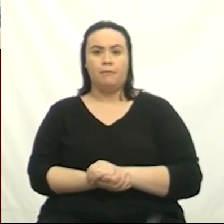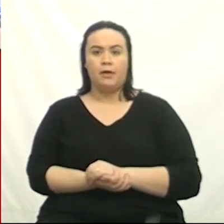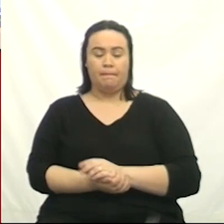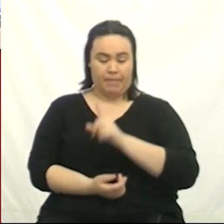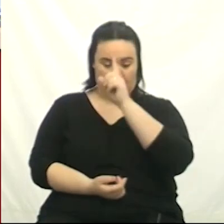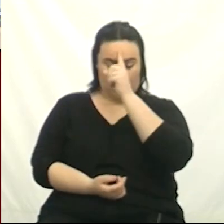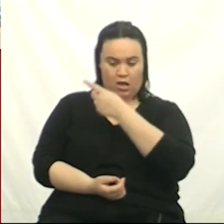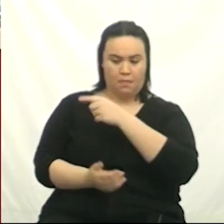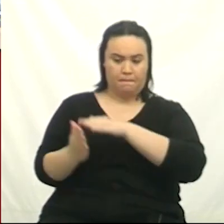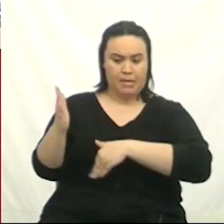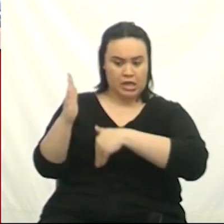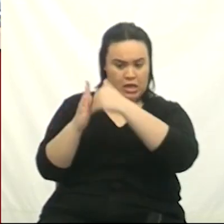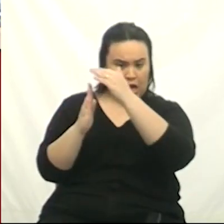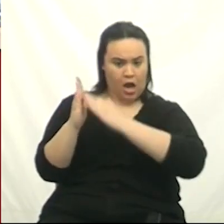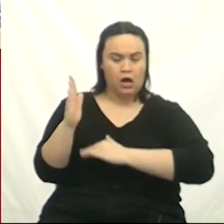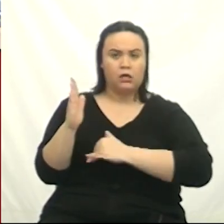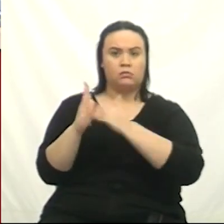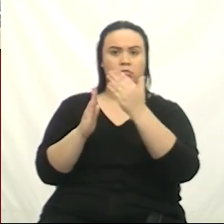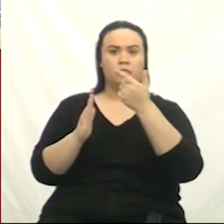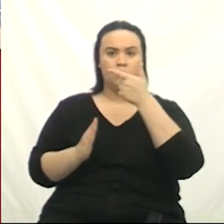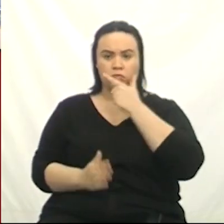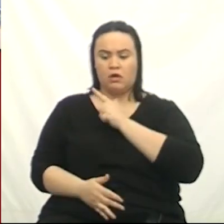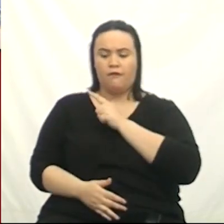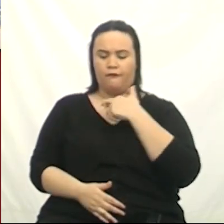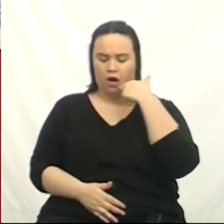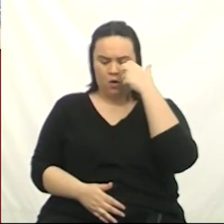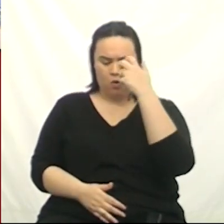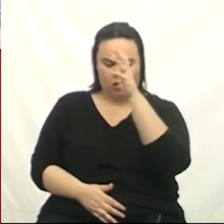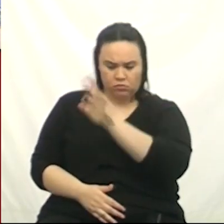fazer, pintar, para passar vergonha.